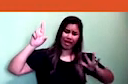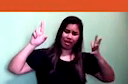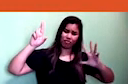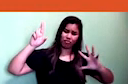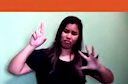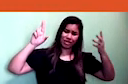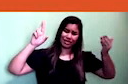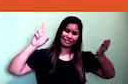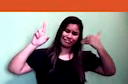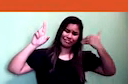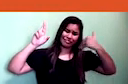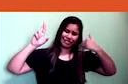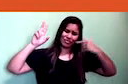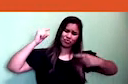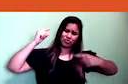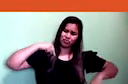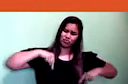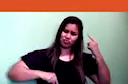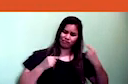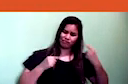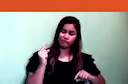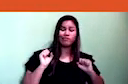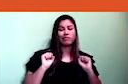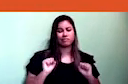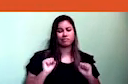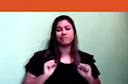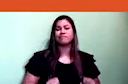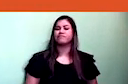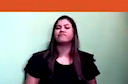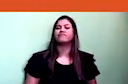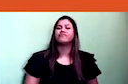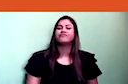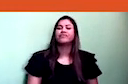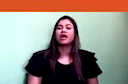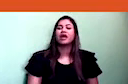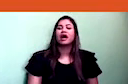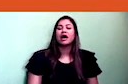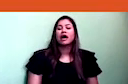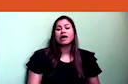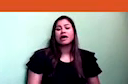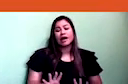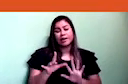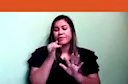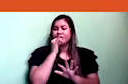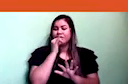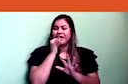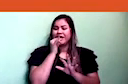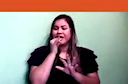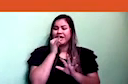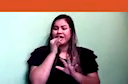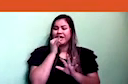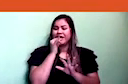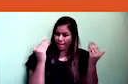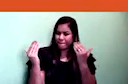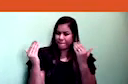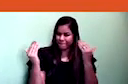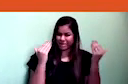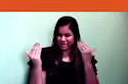organismo. E aí, pessoal, só para tentar ilustrar um pouquinho, né,